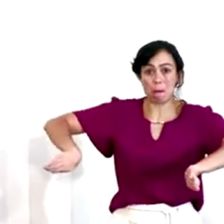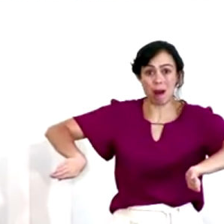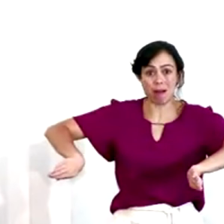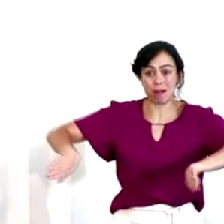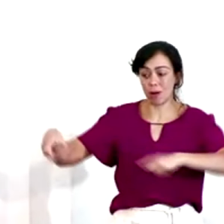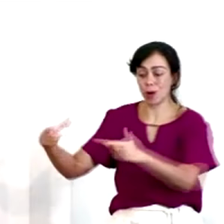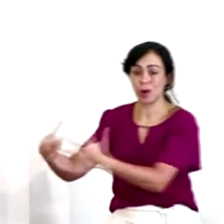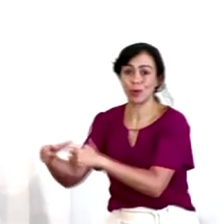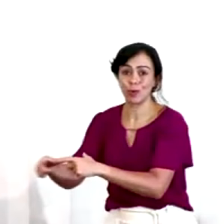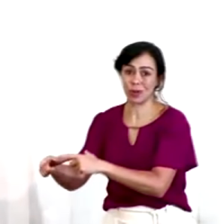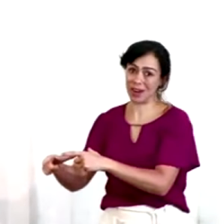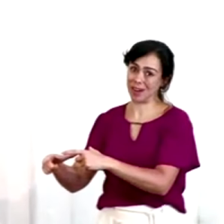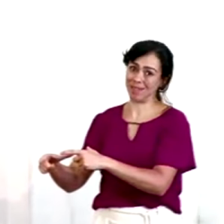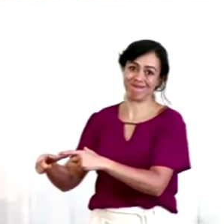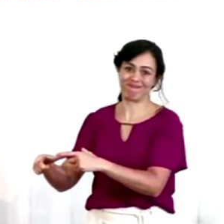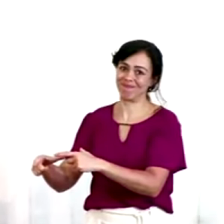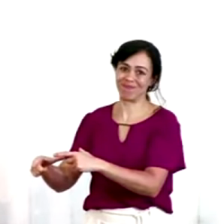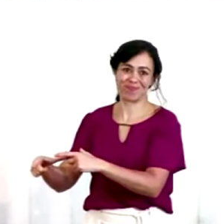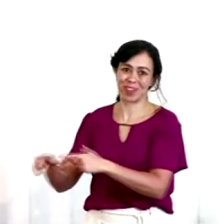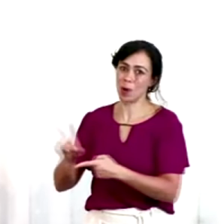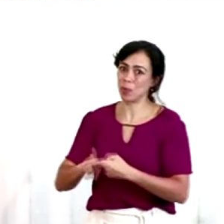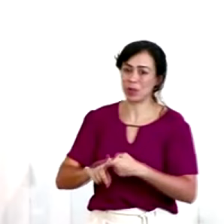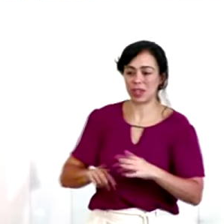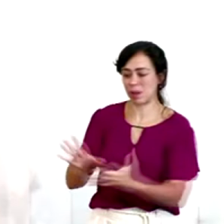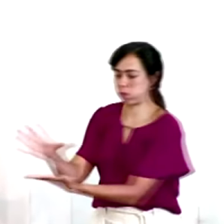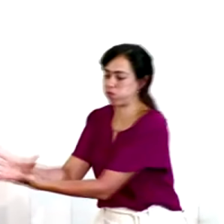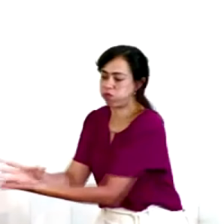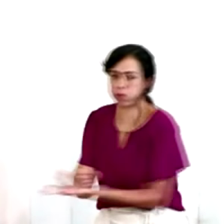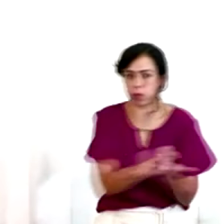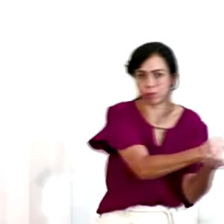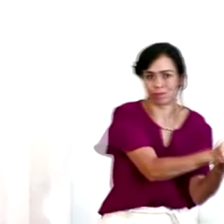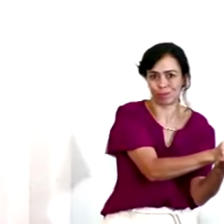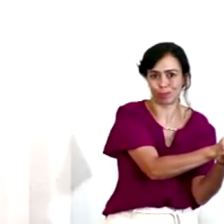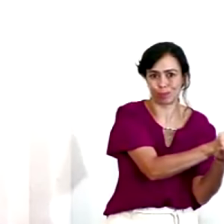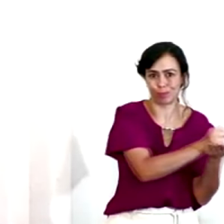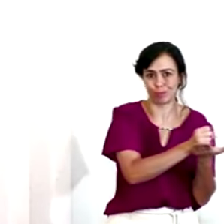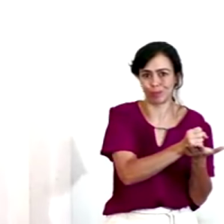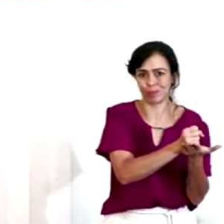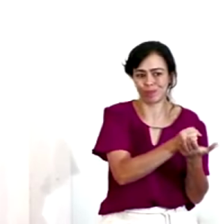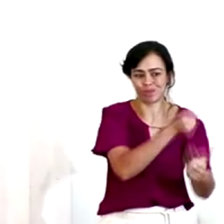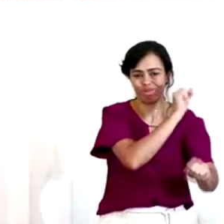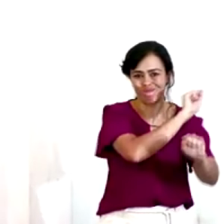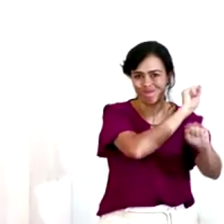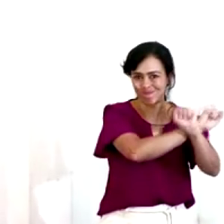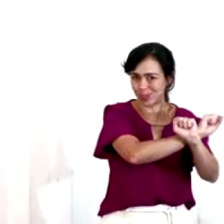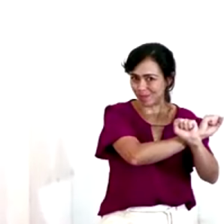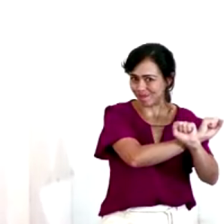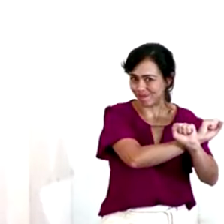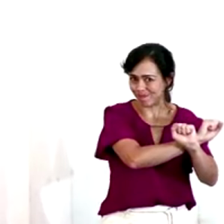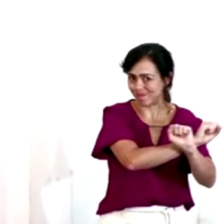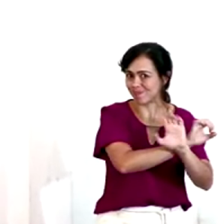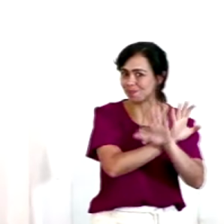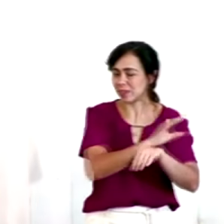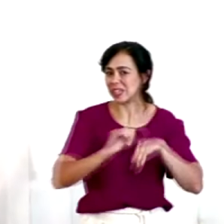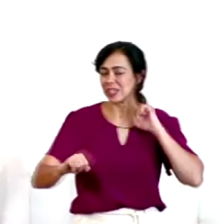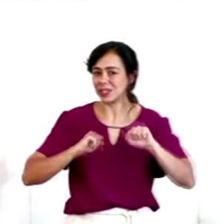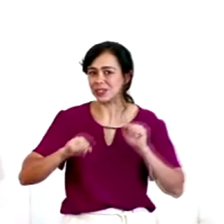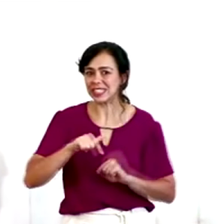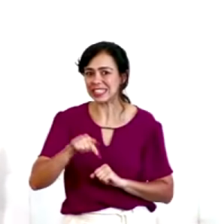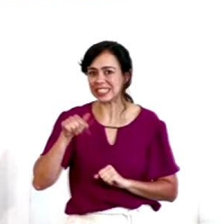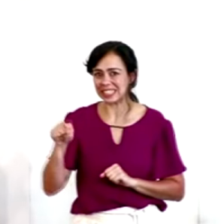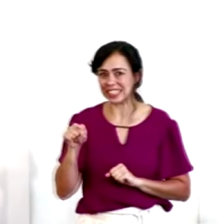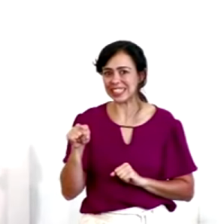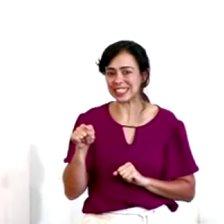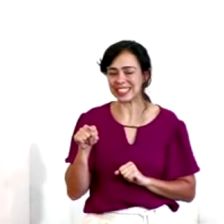que o Salmo de número 137, se você olhar na sua Bíblia, vai nos falar a respeito do estado